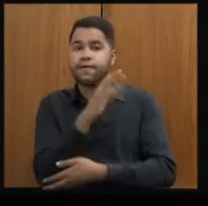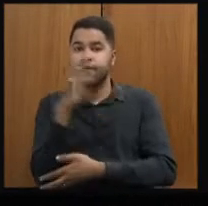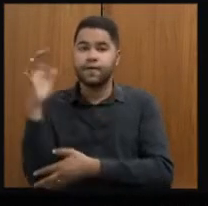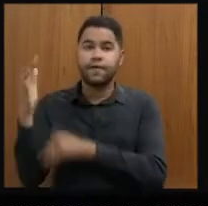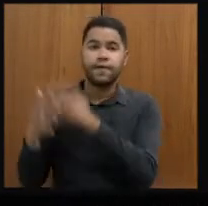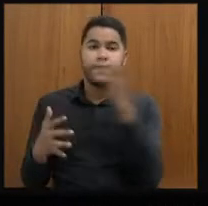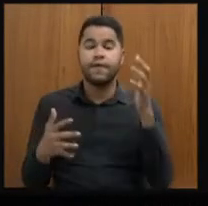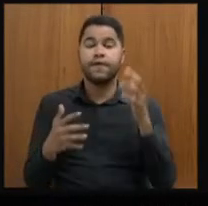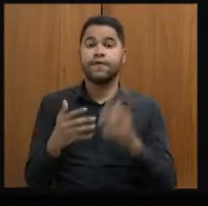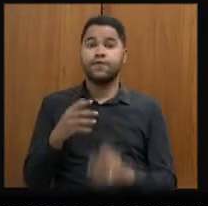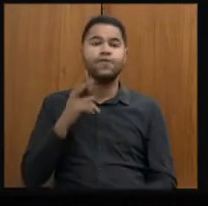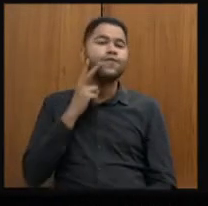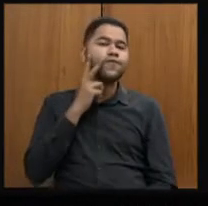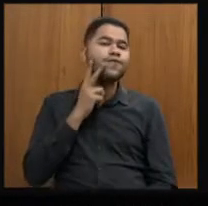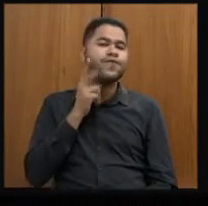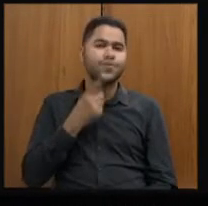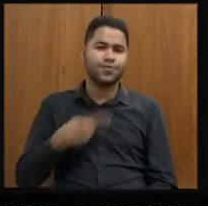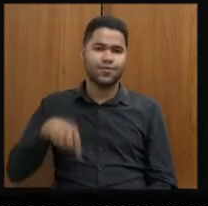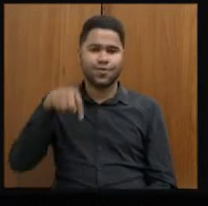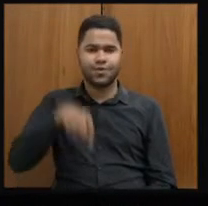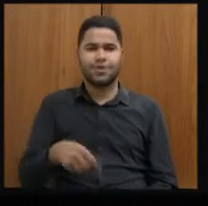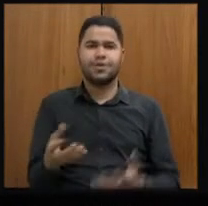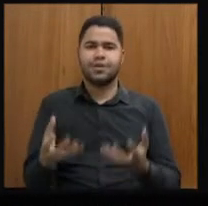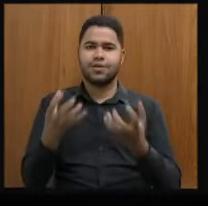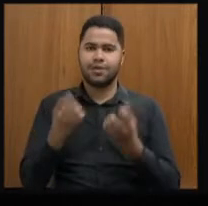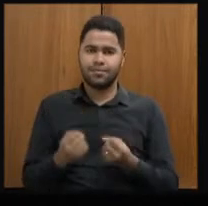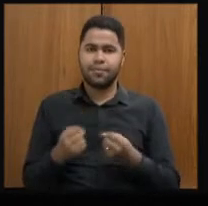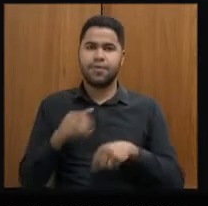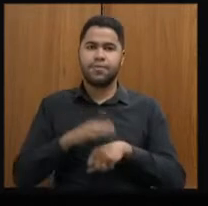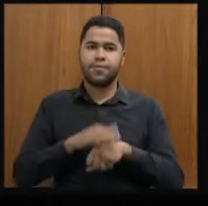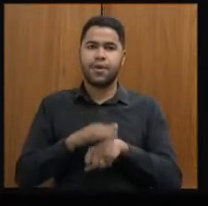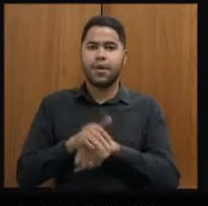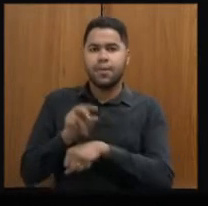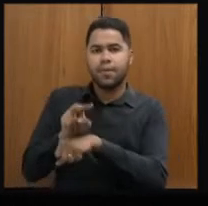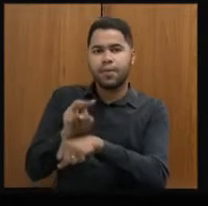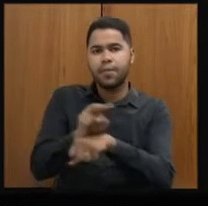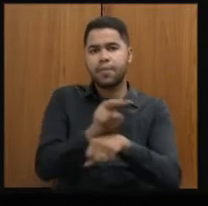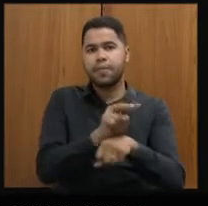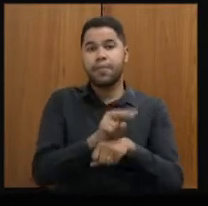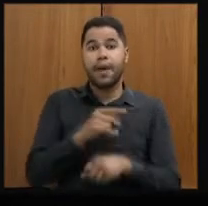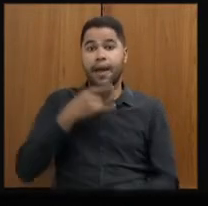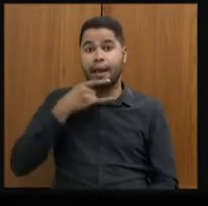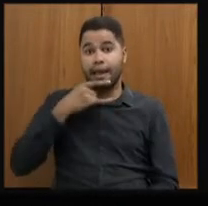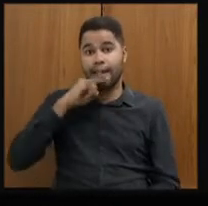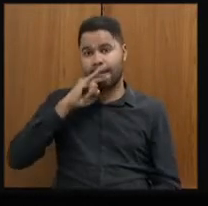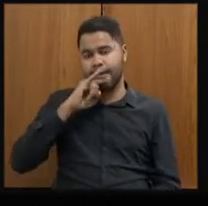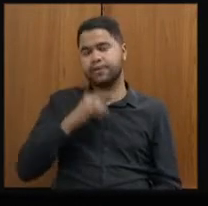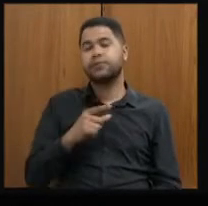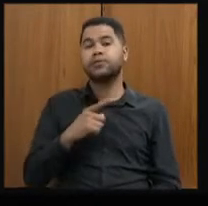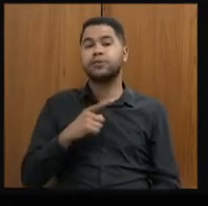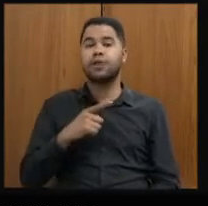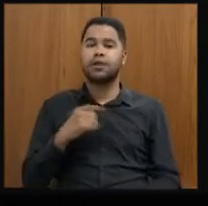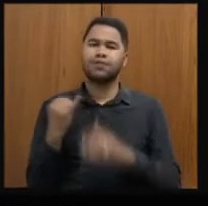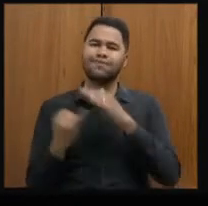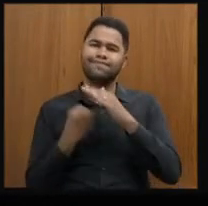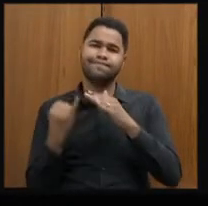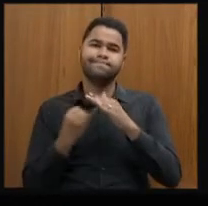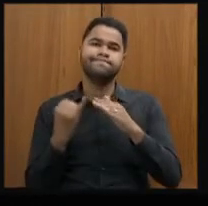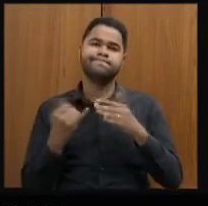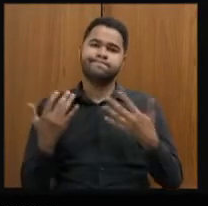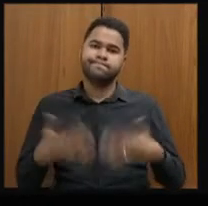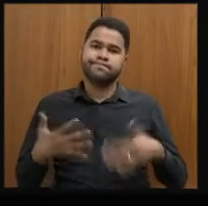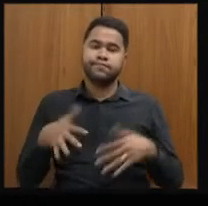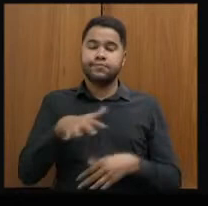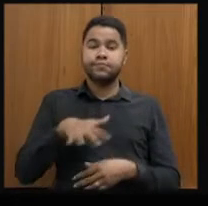a fiscalização lá do vinho nós aqui Recebemos a delegação da inspeção e fiscalização da cachaça existe uma informalidade muito